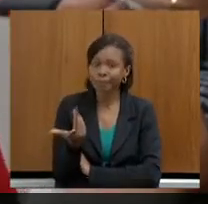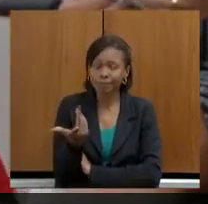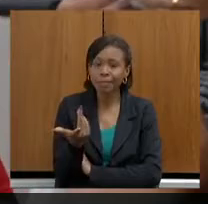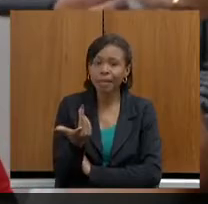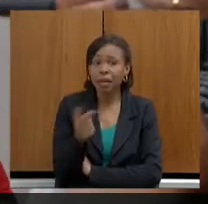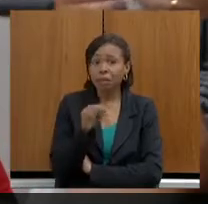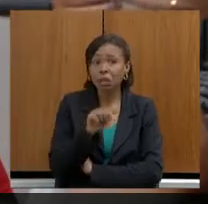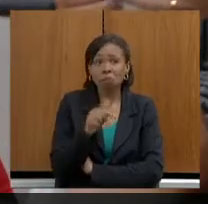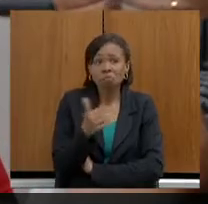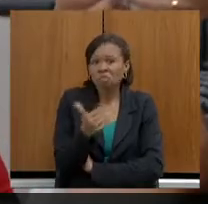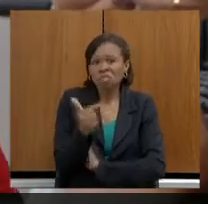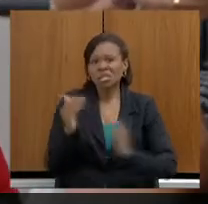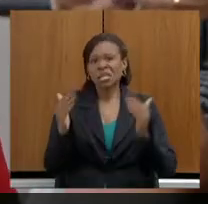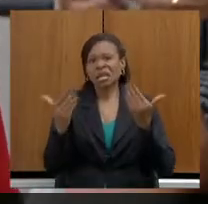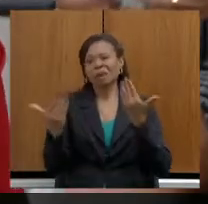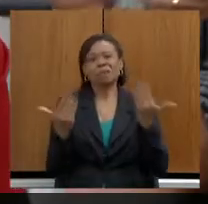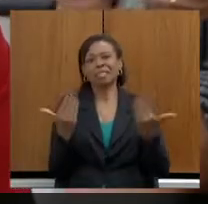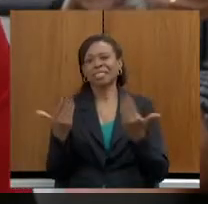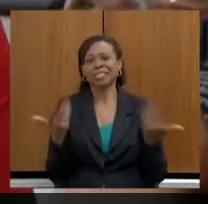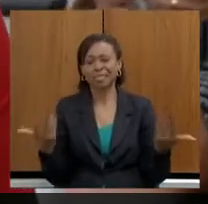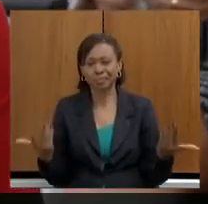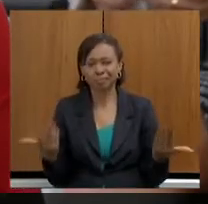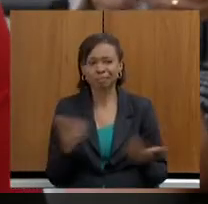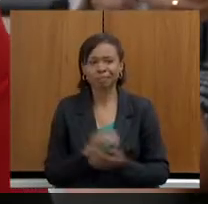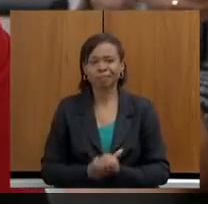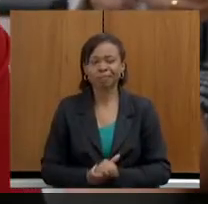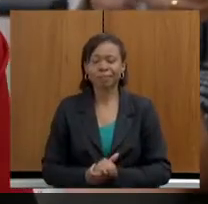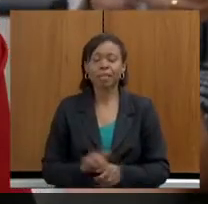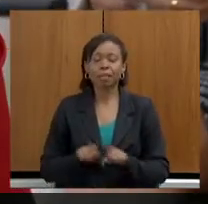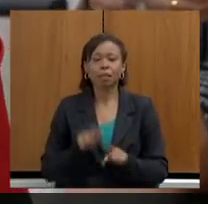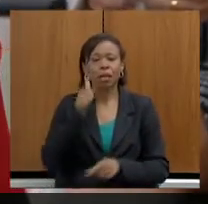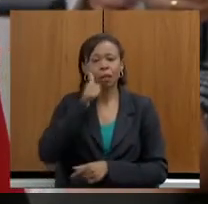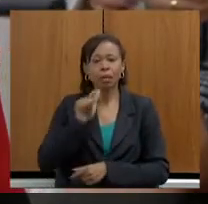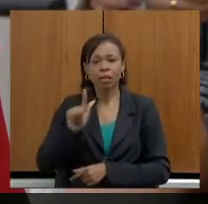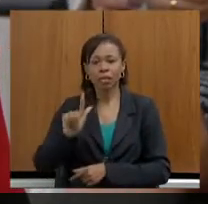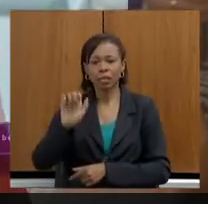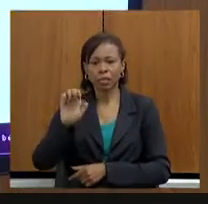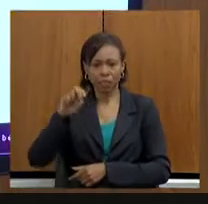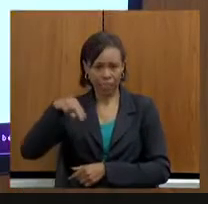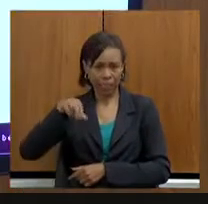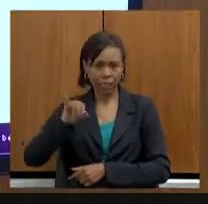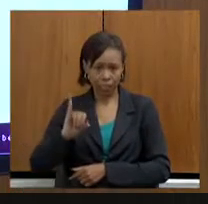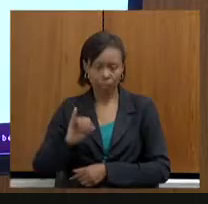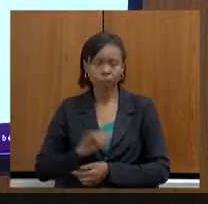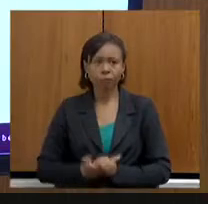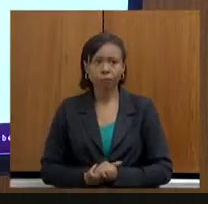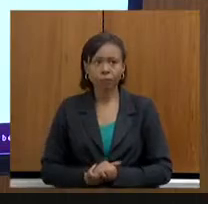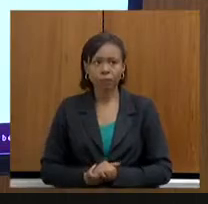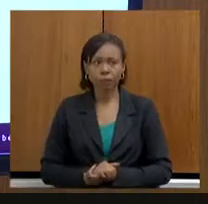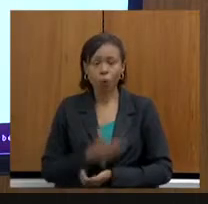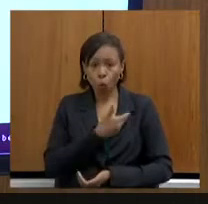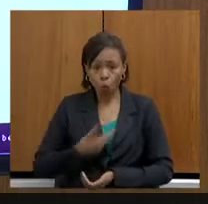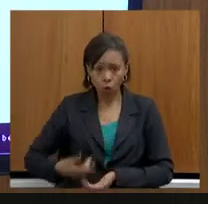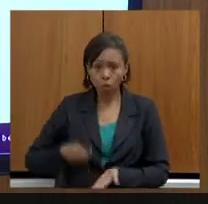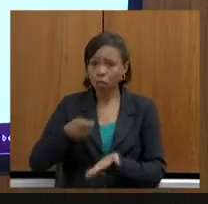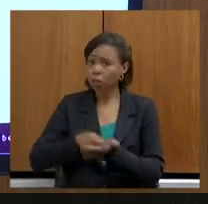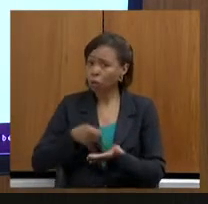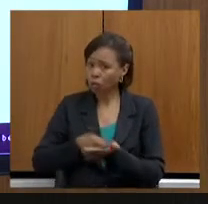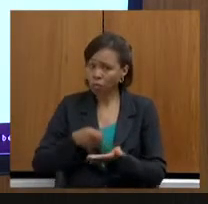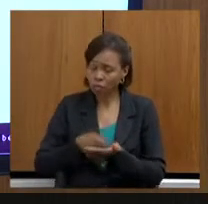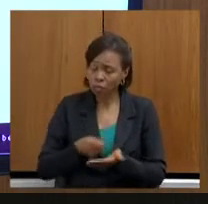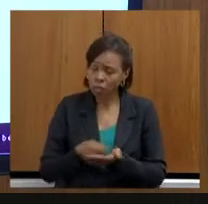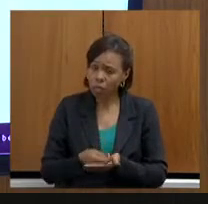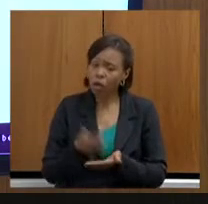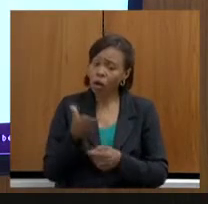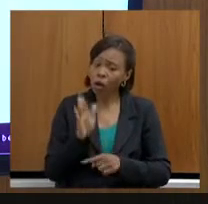para Tem mais algum tenha da senhora Gene é dever do Estado garantir aos idosos proteção à vida